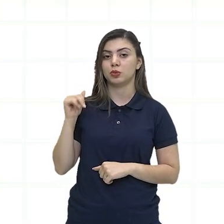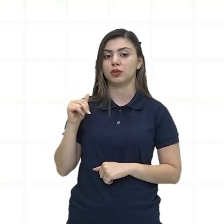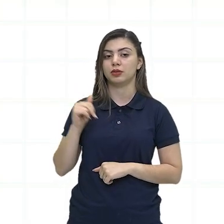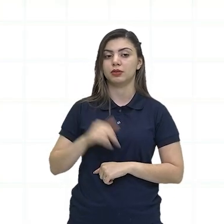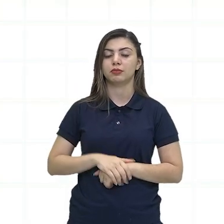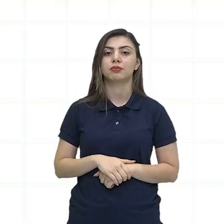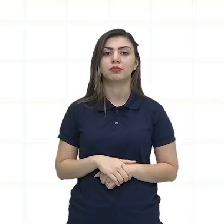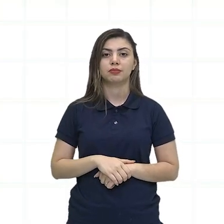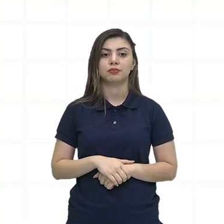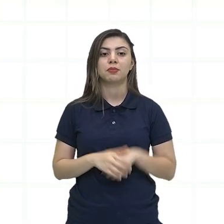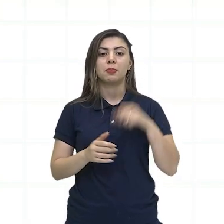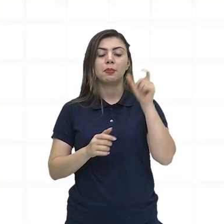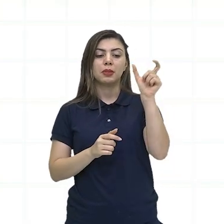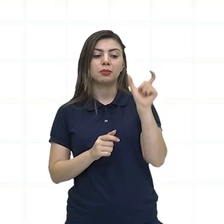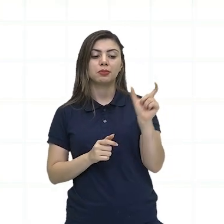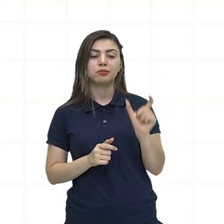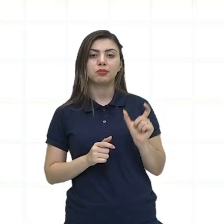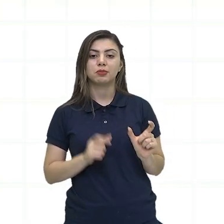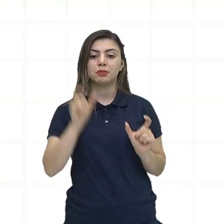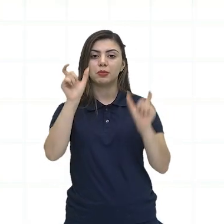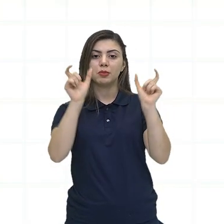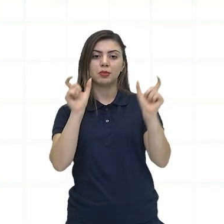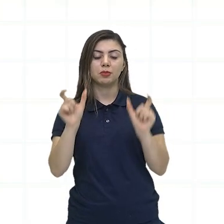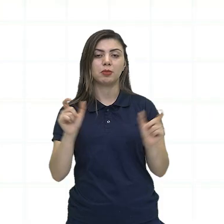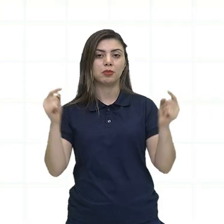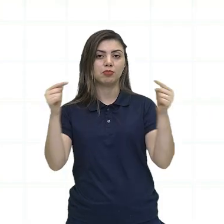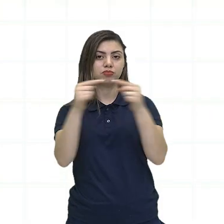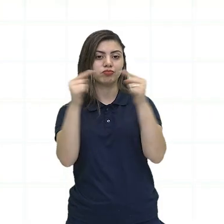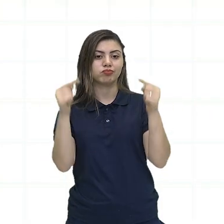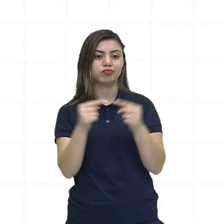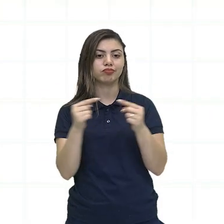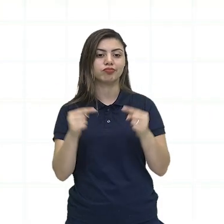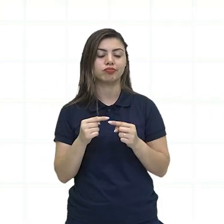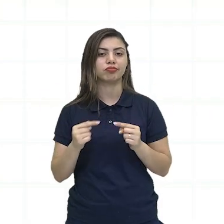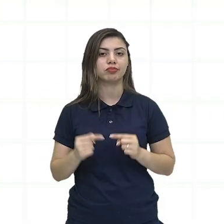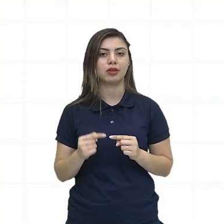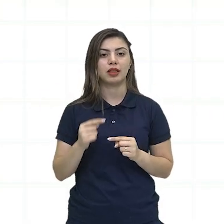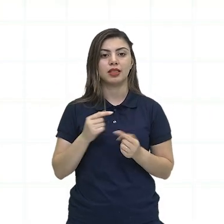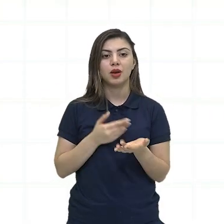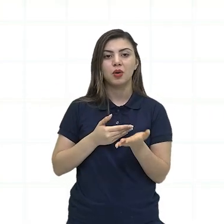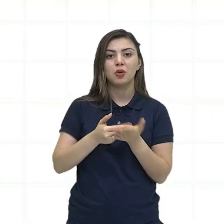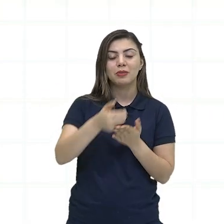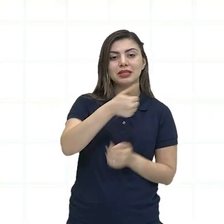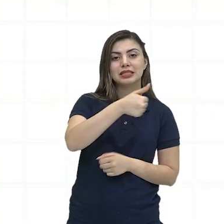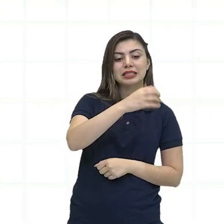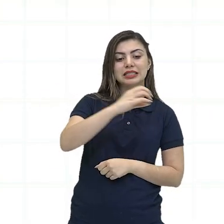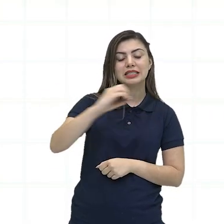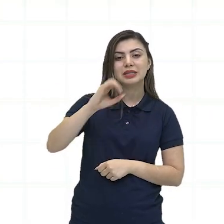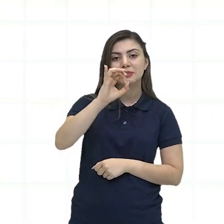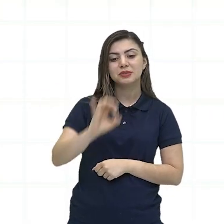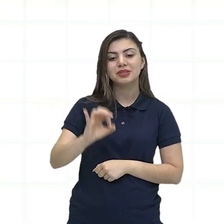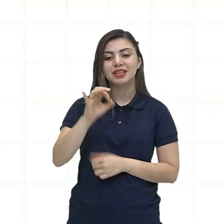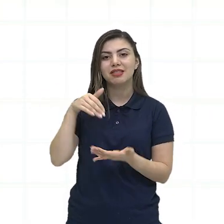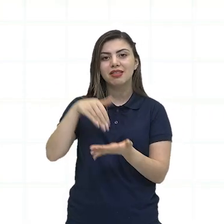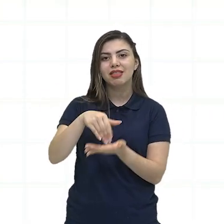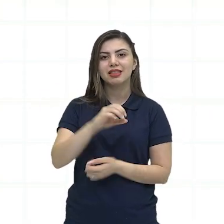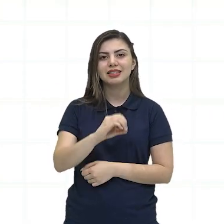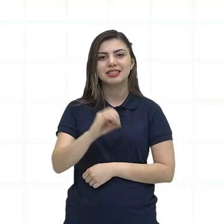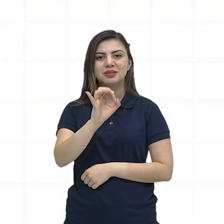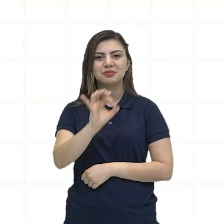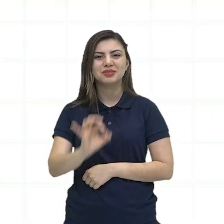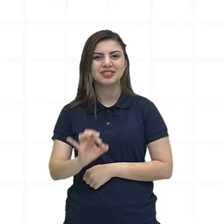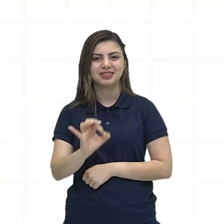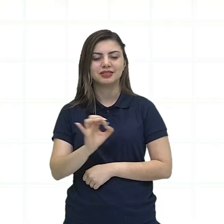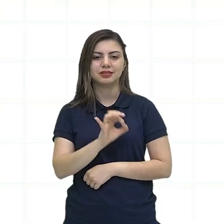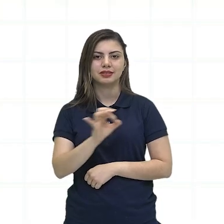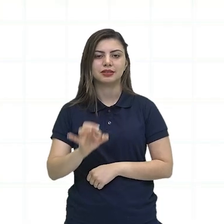nunca, ok? Essas frases aí estão na ordem de 100% até o finalzinho, até chegar em 0%. E